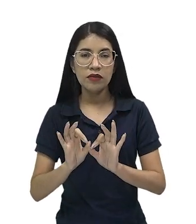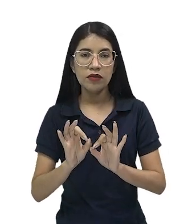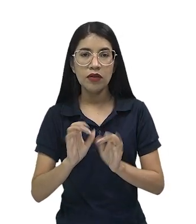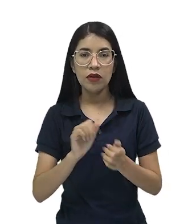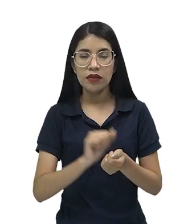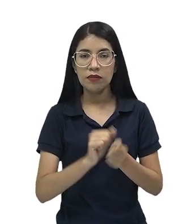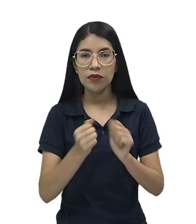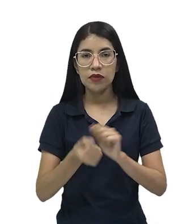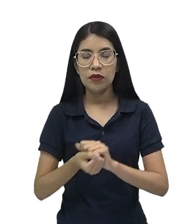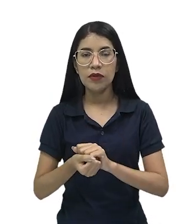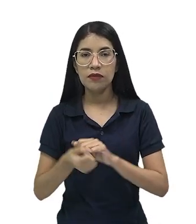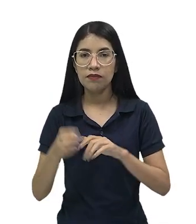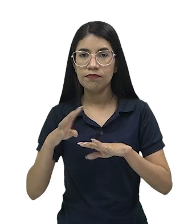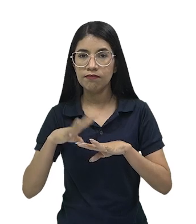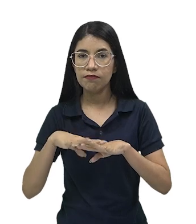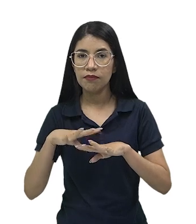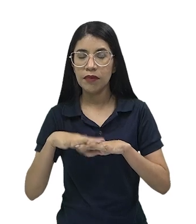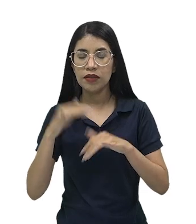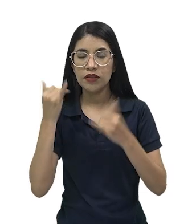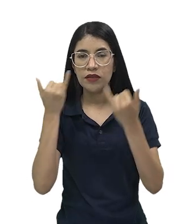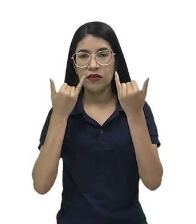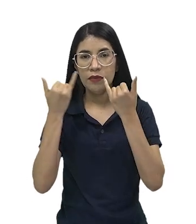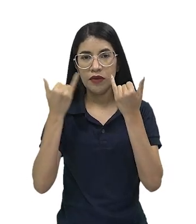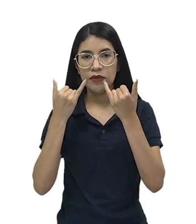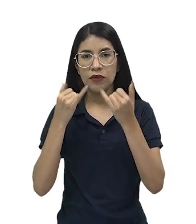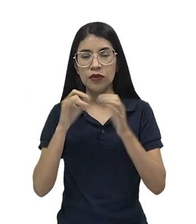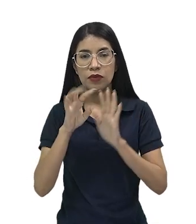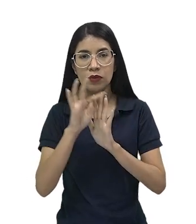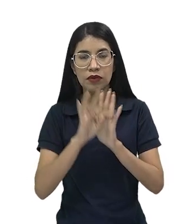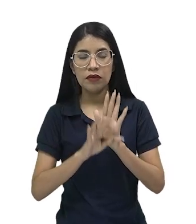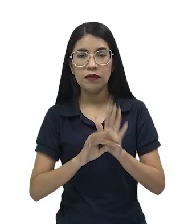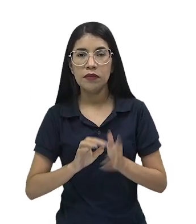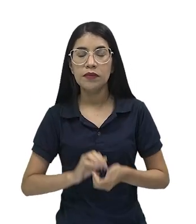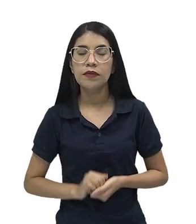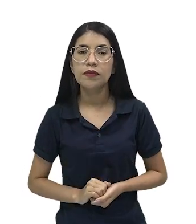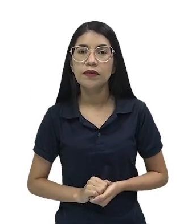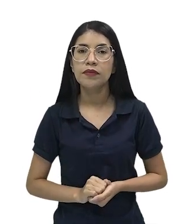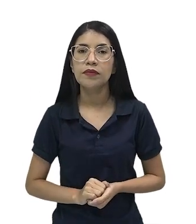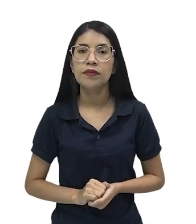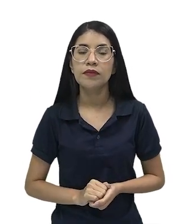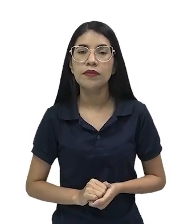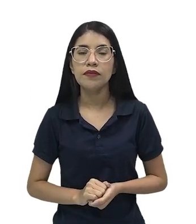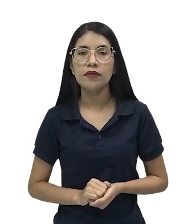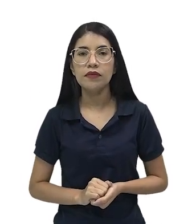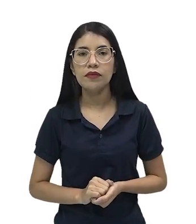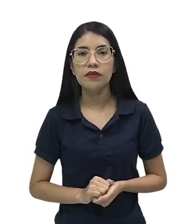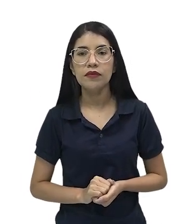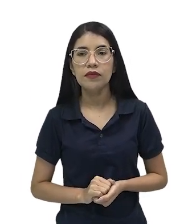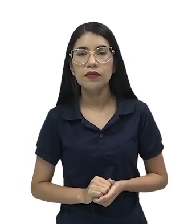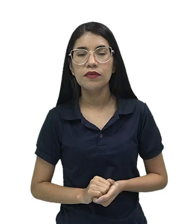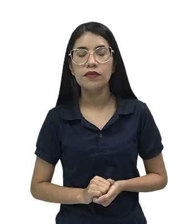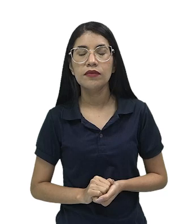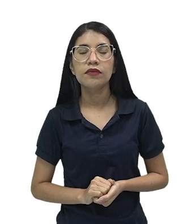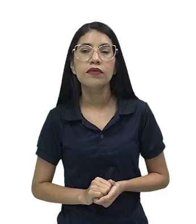transcodificou, certo? A informação que foi dada, né, com relação